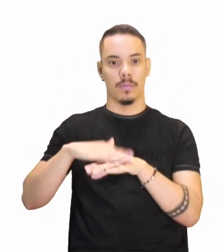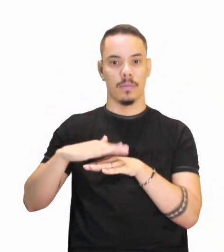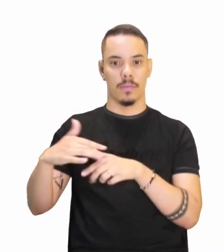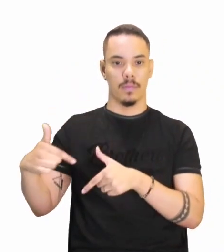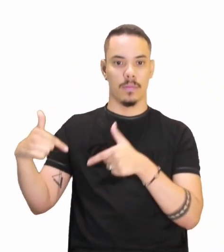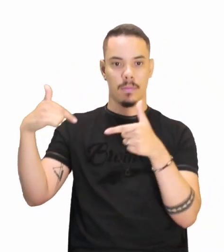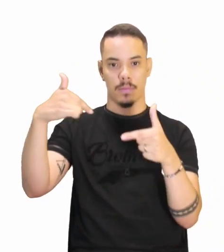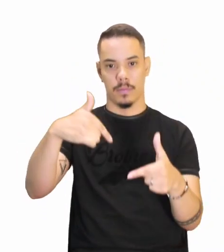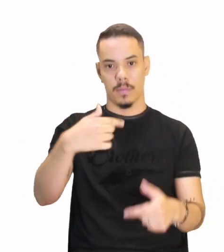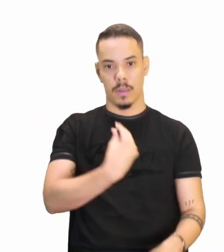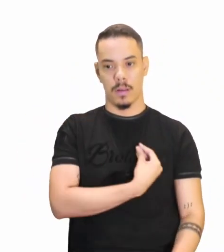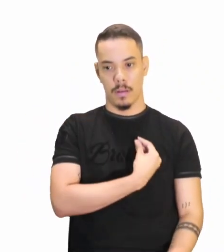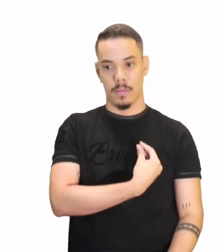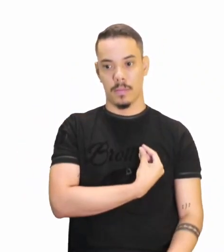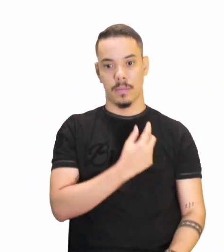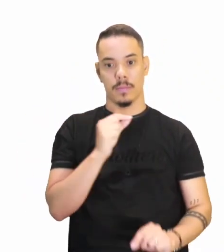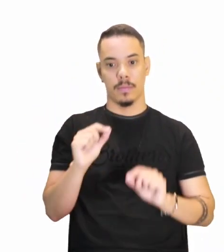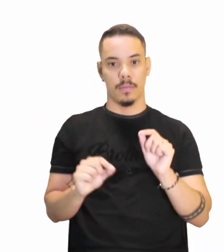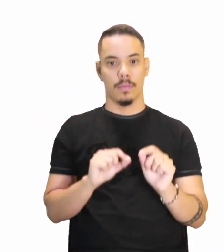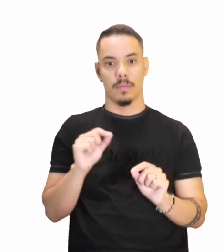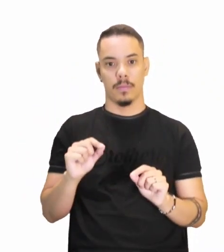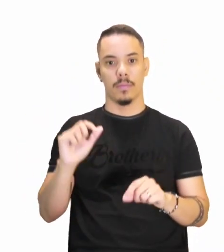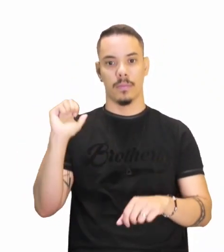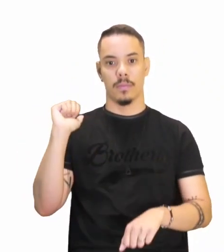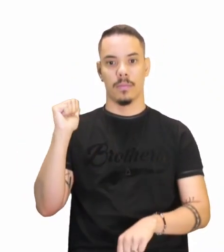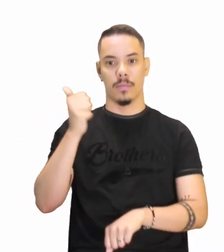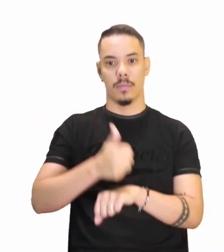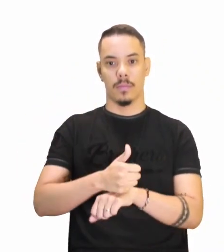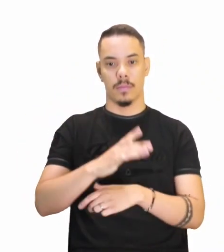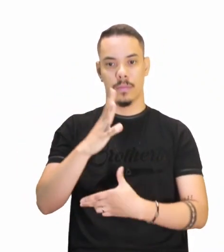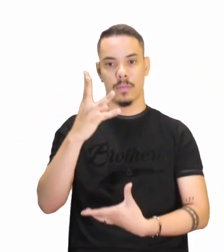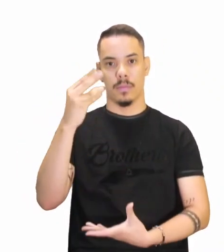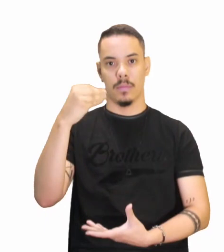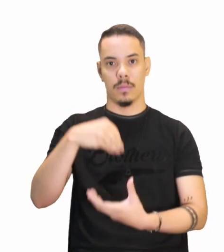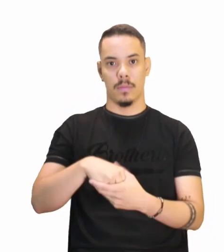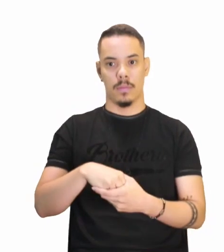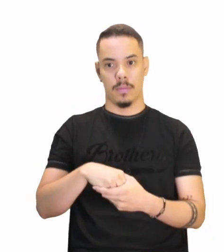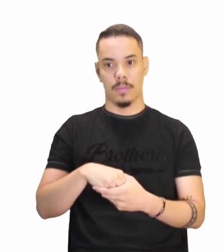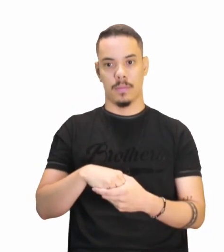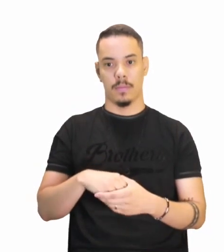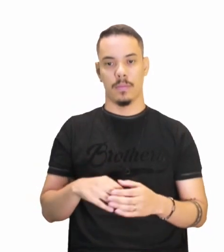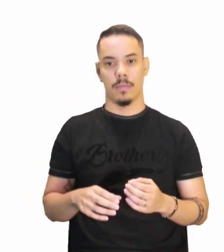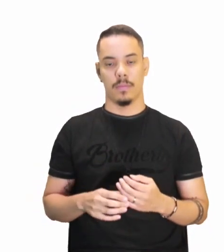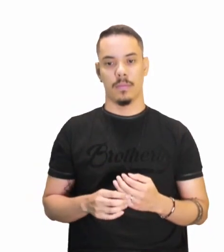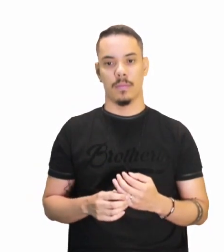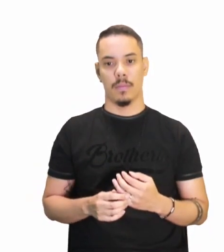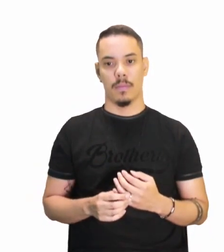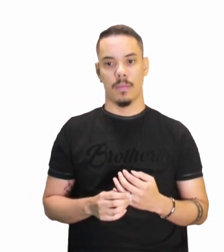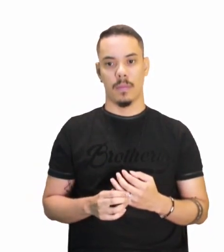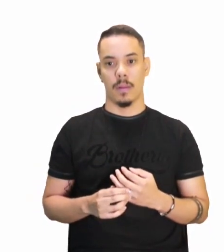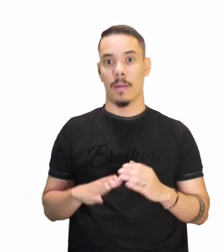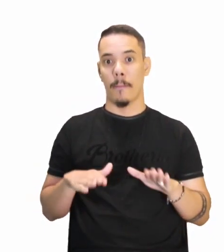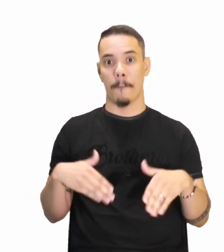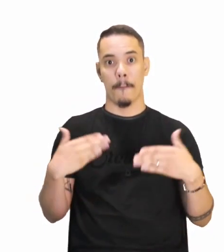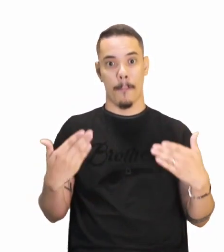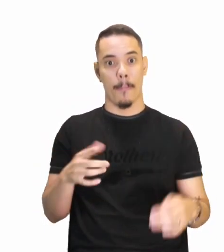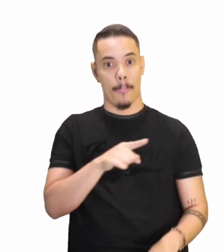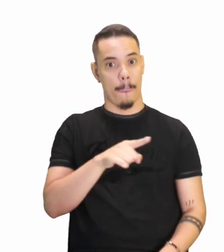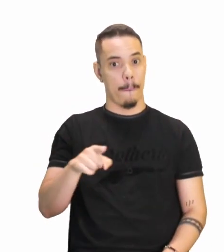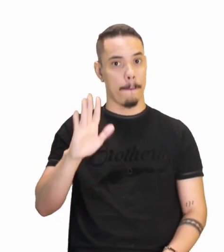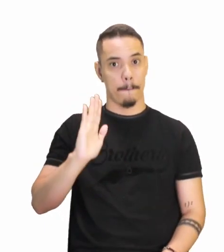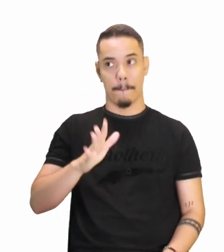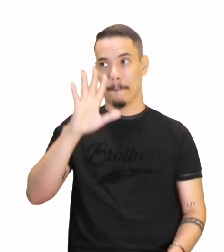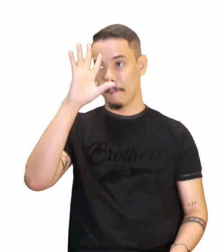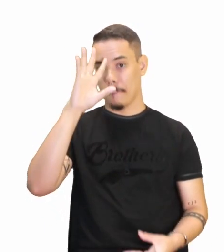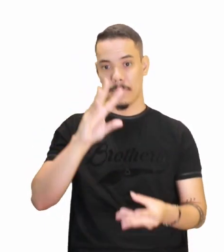o presente ó por zero para dentro então você aqui já vai